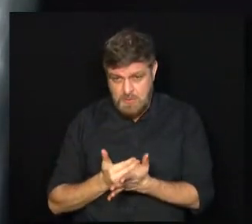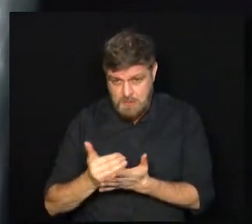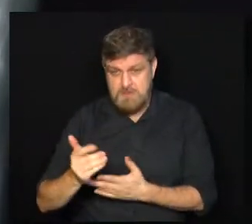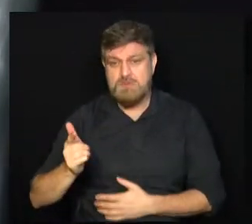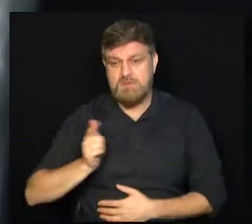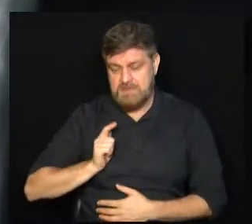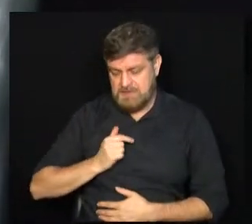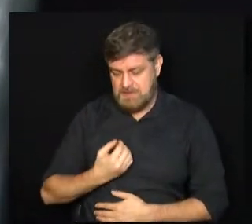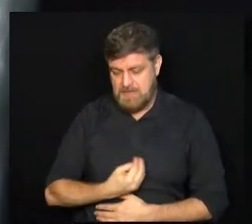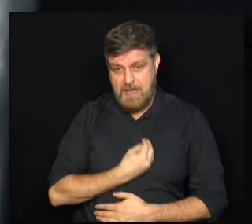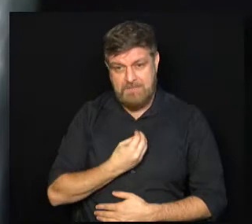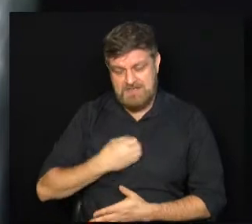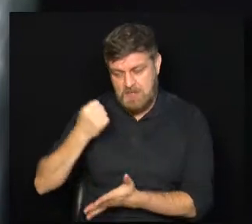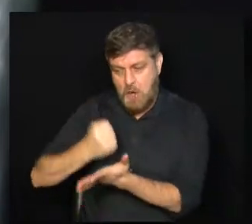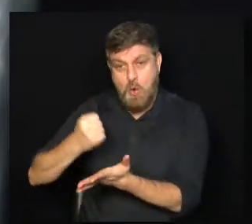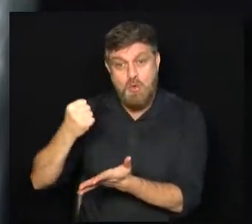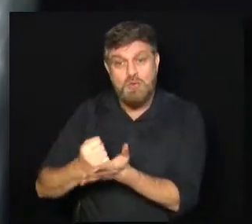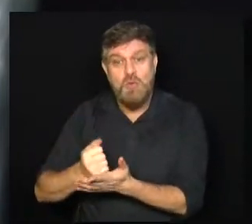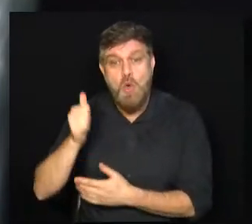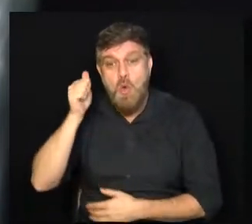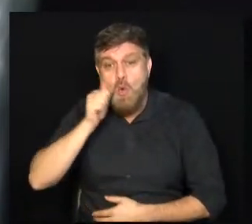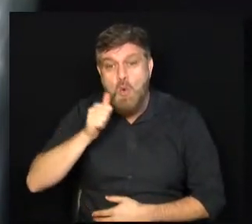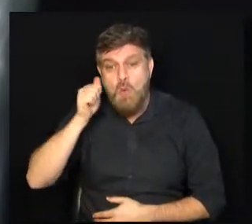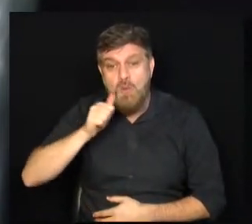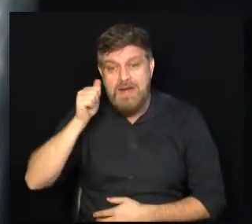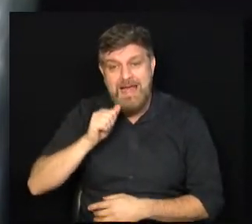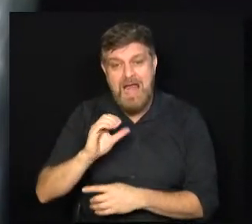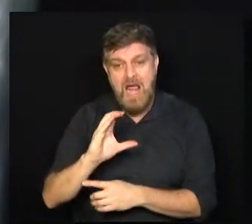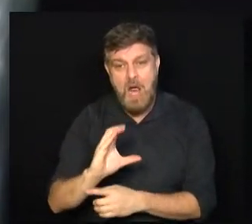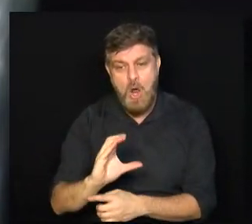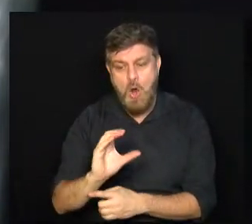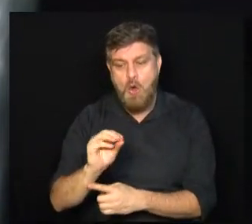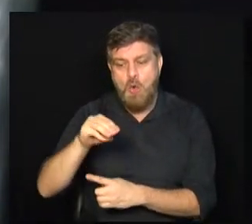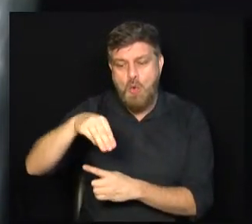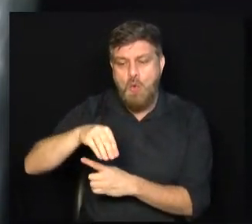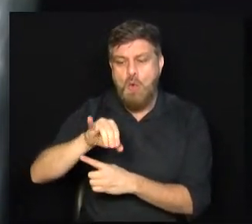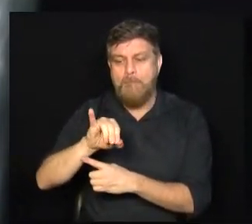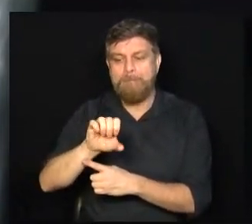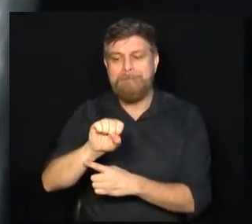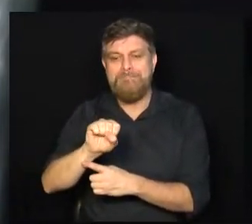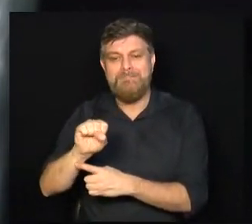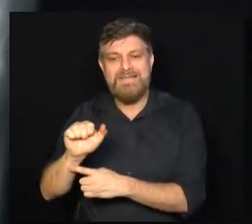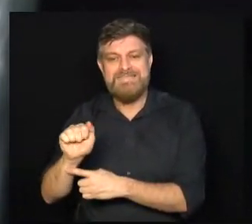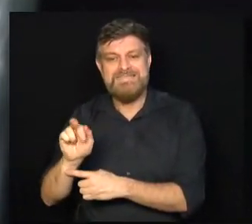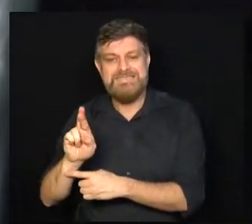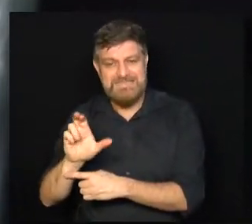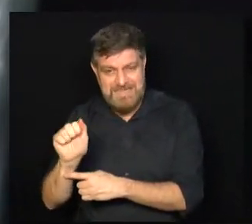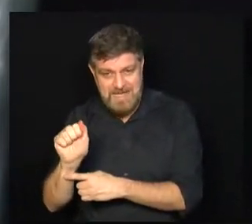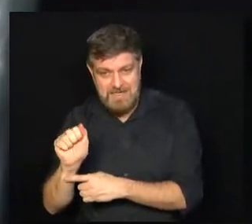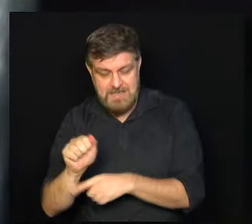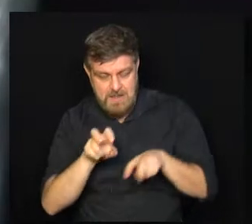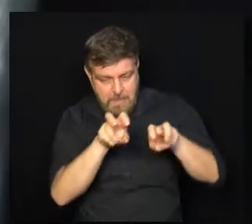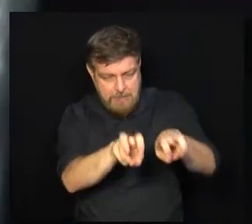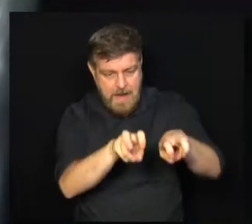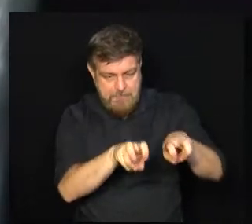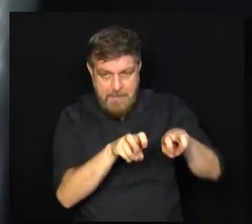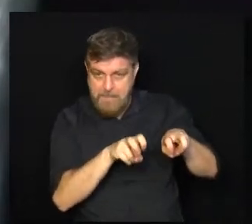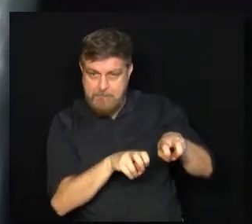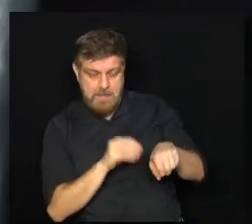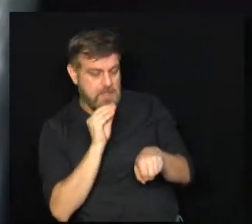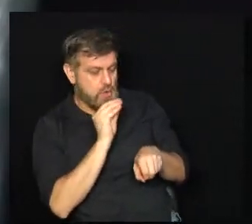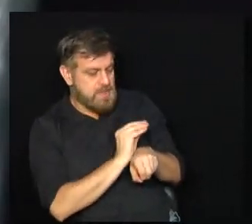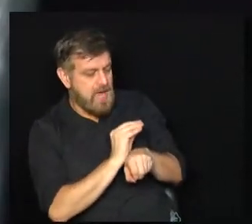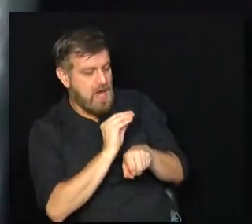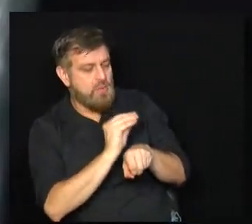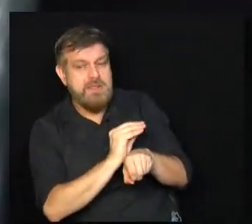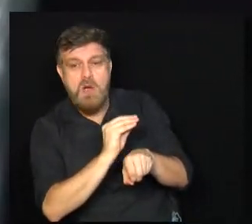a contratação de comissárias de voo a bordo para cuidar dos nossos passageiros. E isso foi se